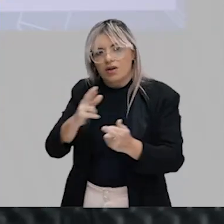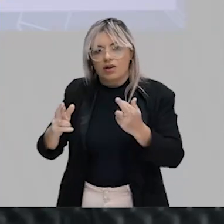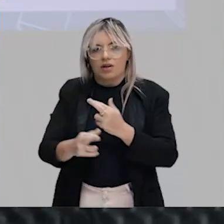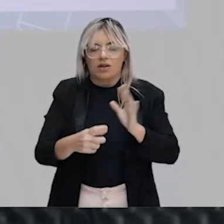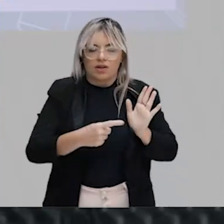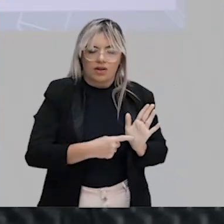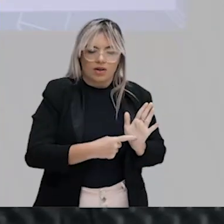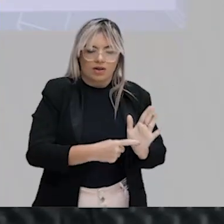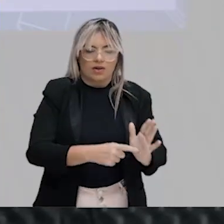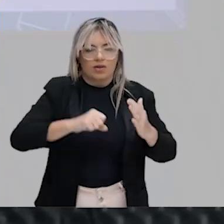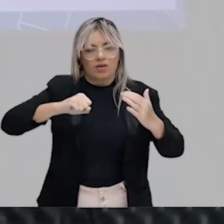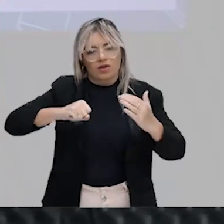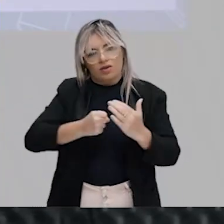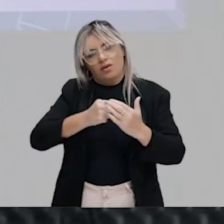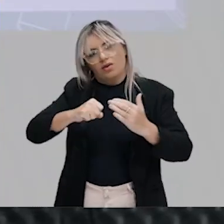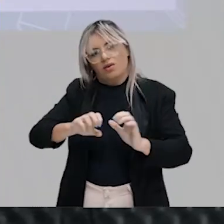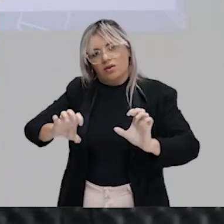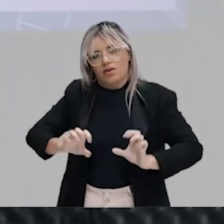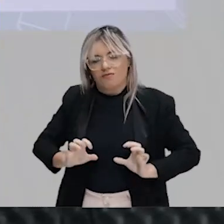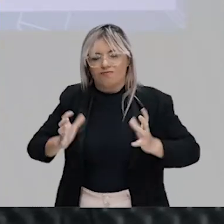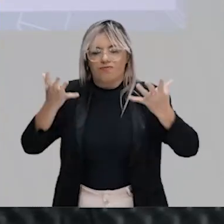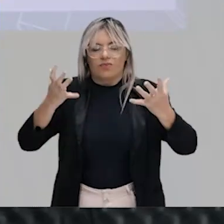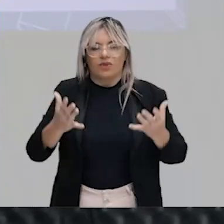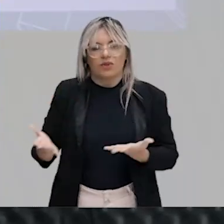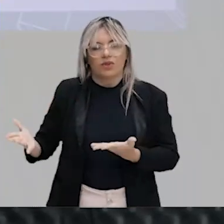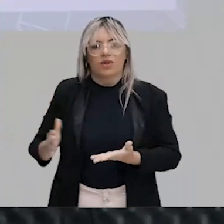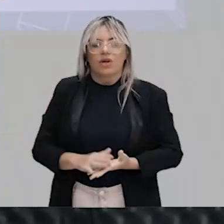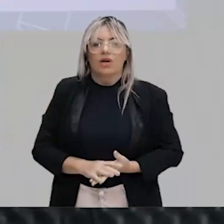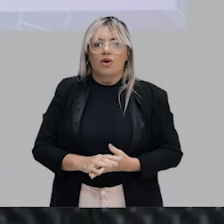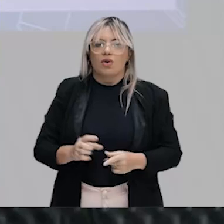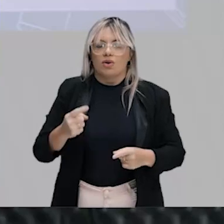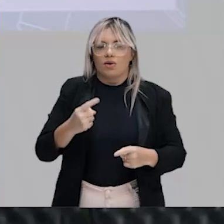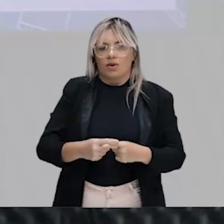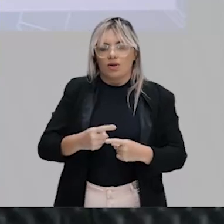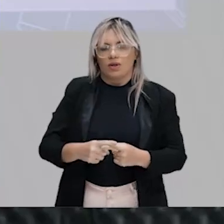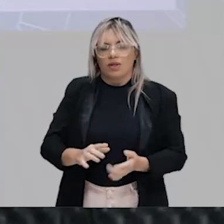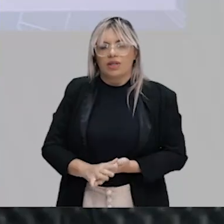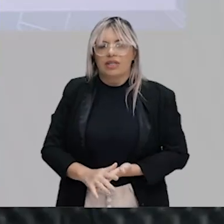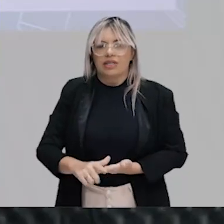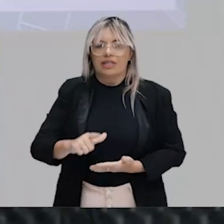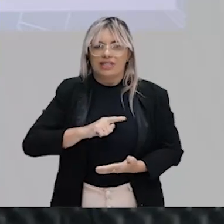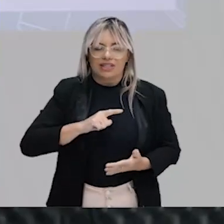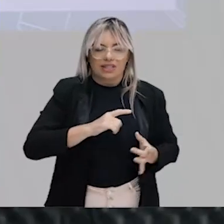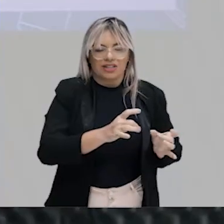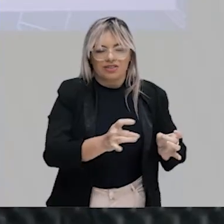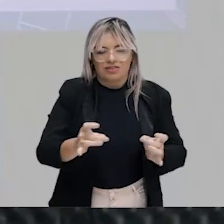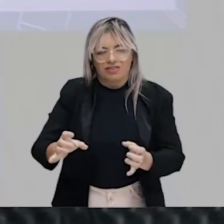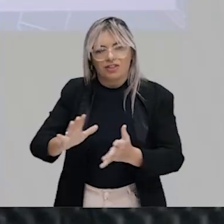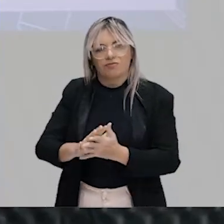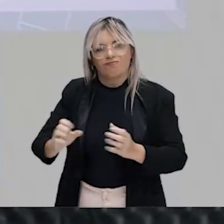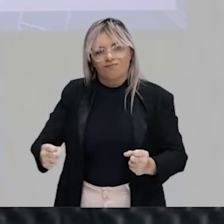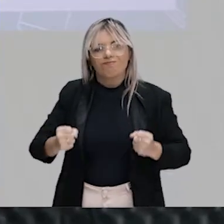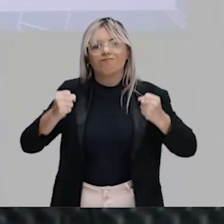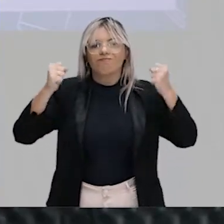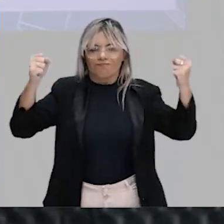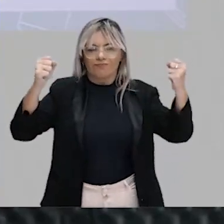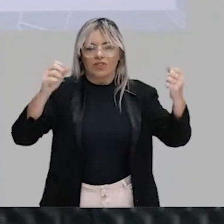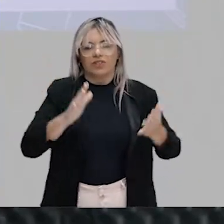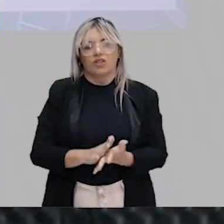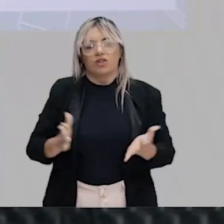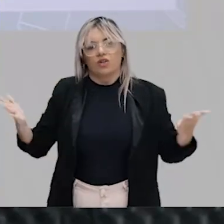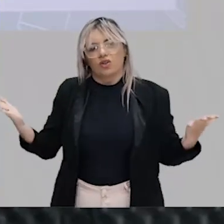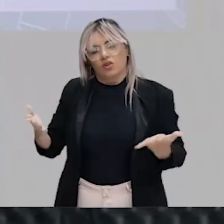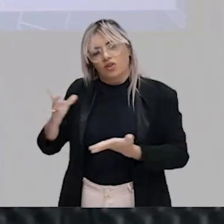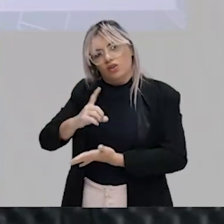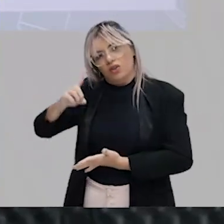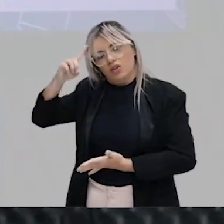apresentações, a esses eventos. Por quê? Porque o retorno é garantido, o sucesso ele é garantido. E hoje em dia, com a